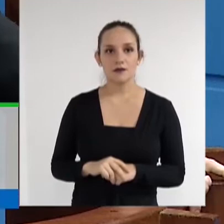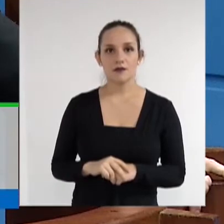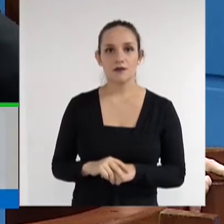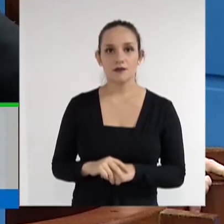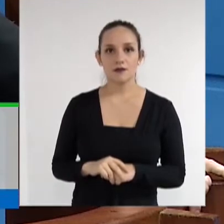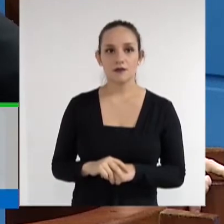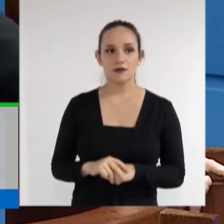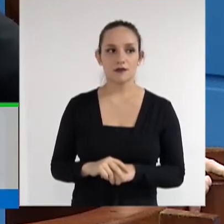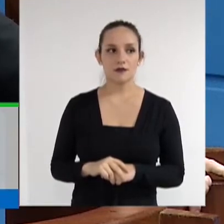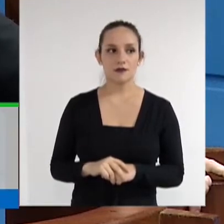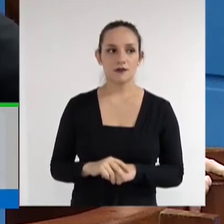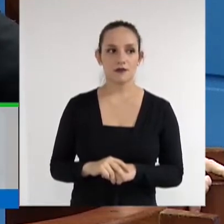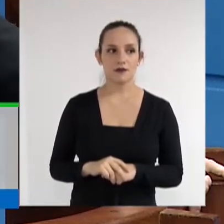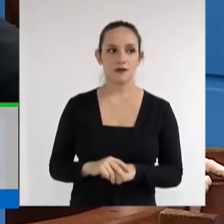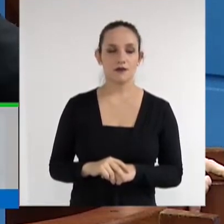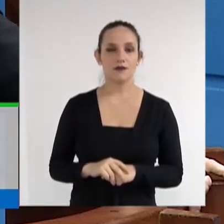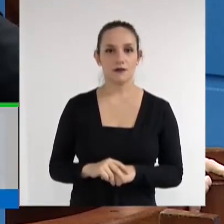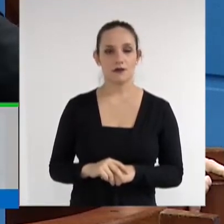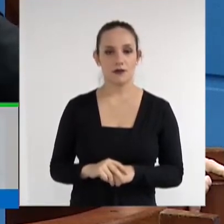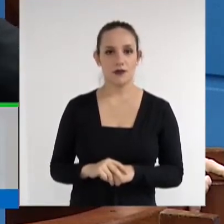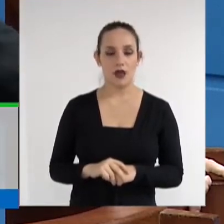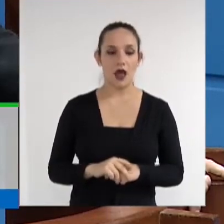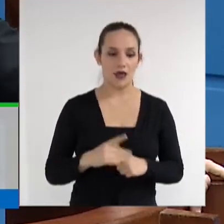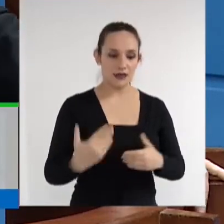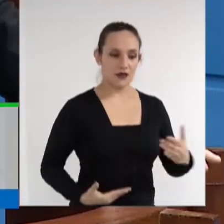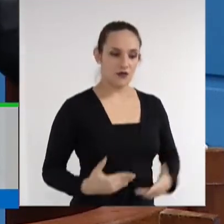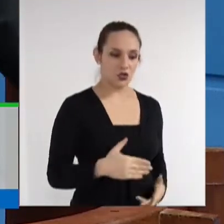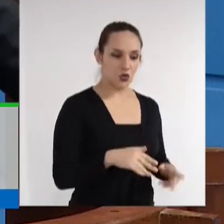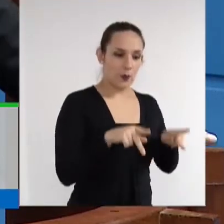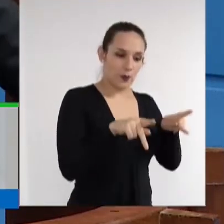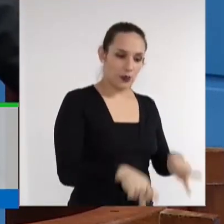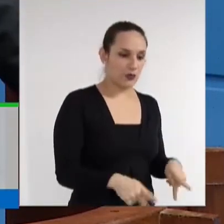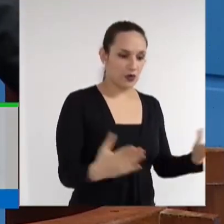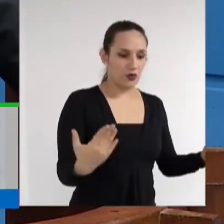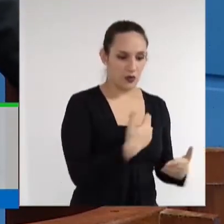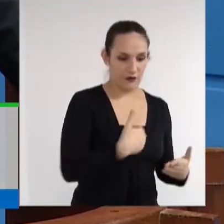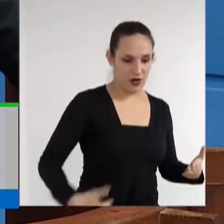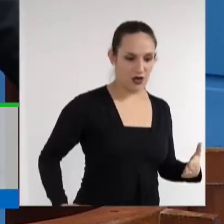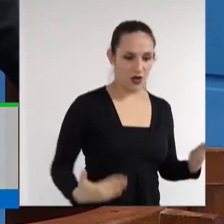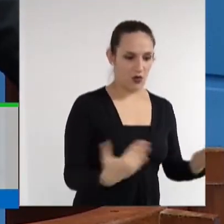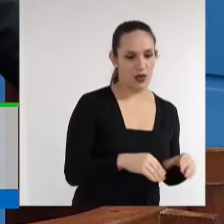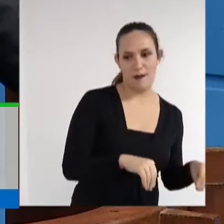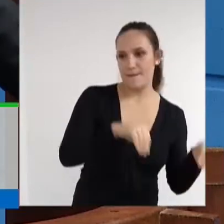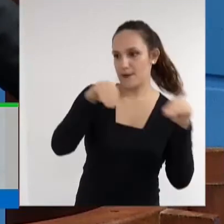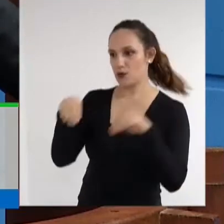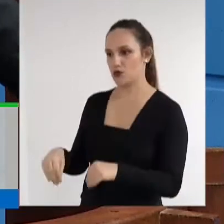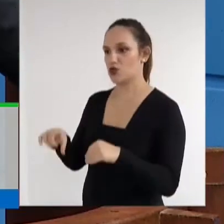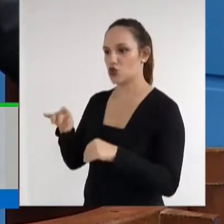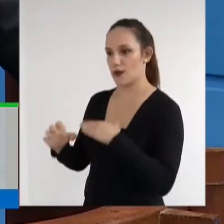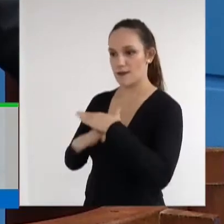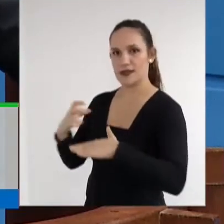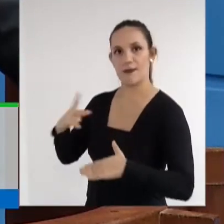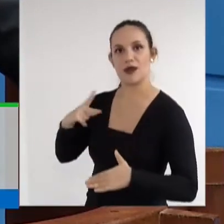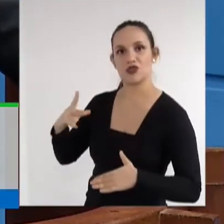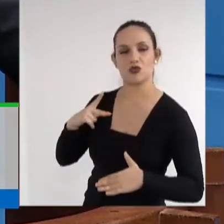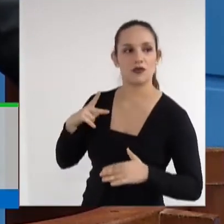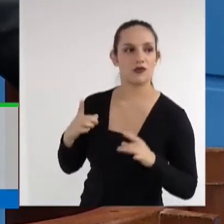ser da esfera pública para a iniciativa privada. Quem sofre com isso são os